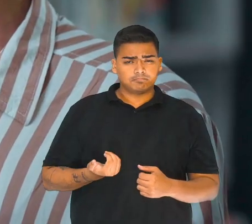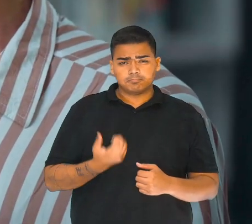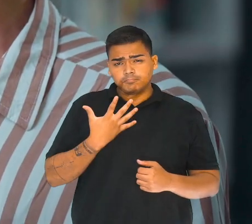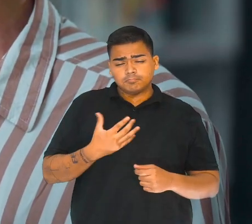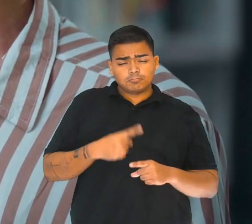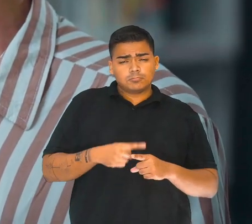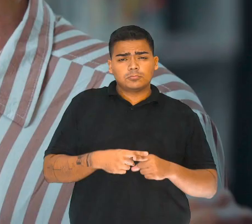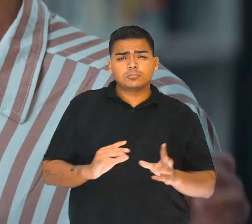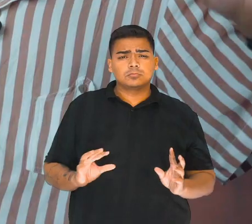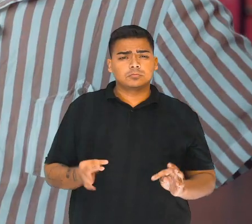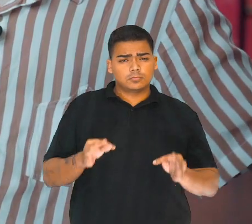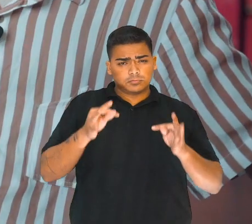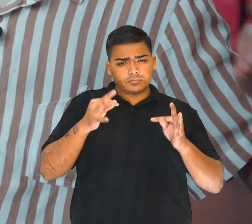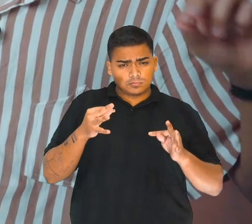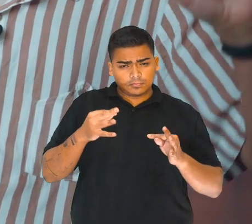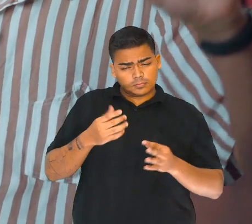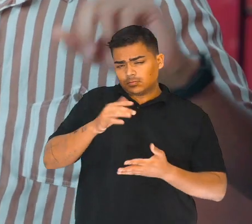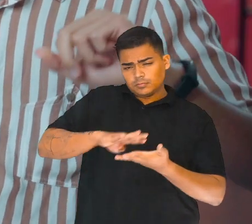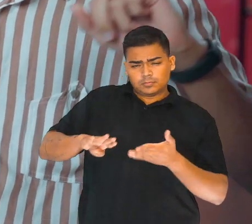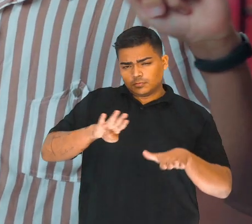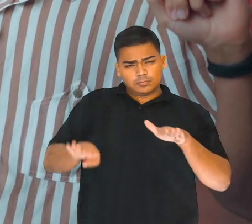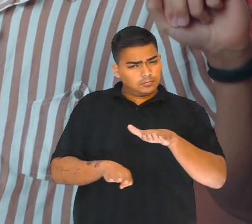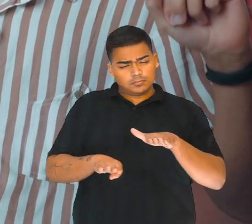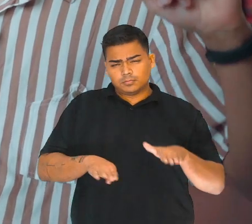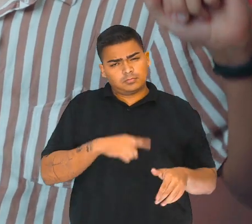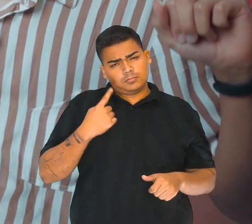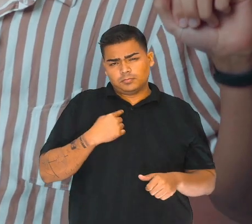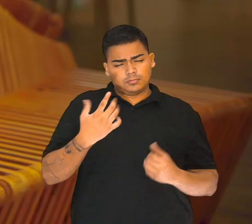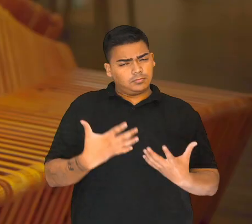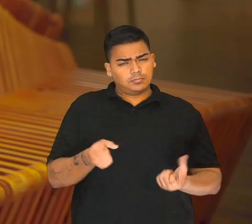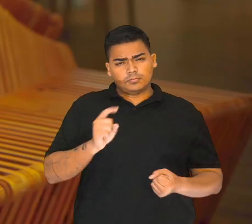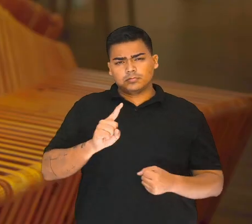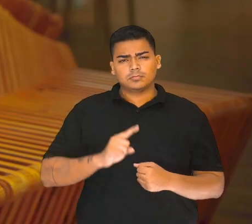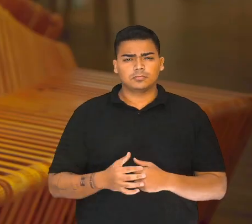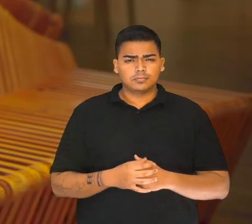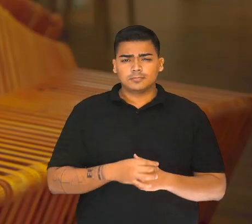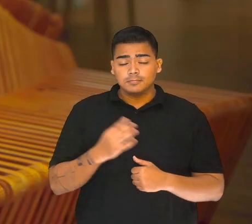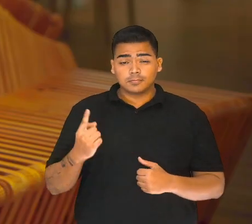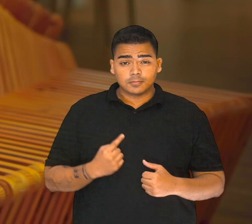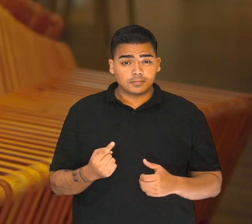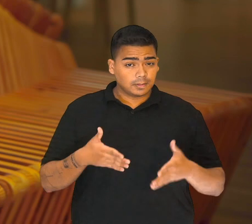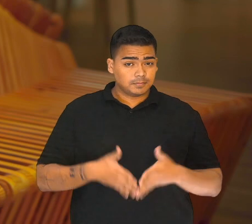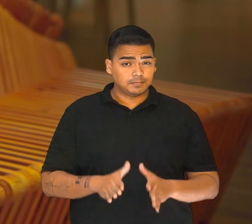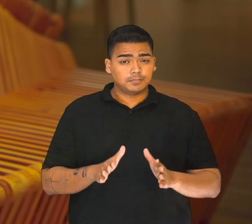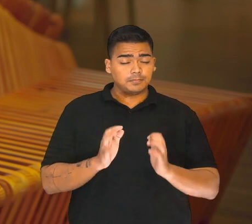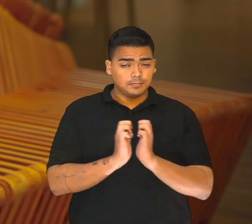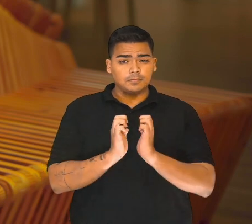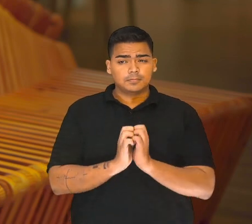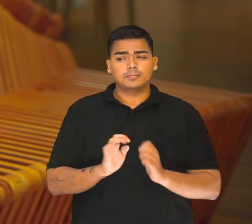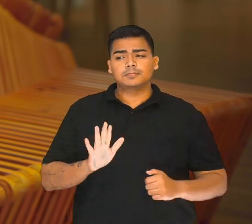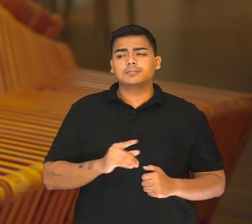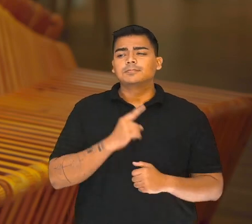vida é não permitir que a tecnologia seja mais um elemento de desigualdade social. Não dá. A gente nasceu aqui no Recife,